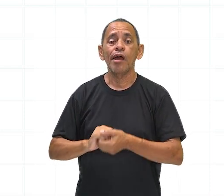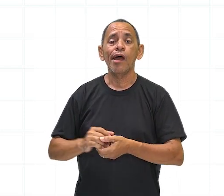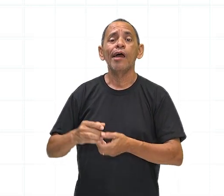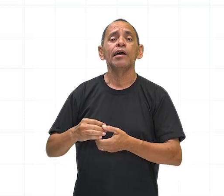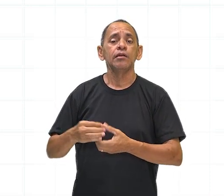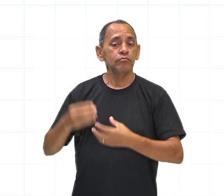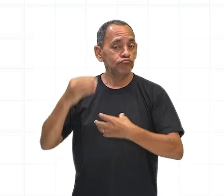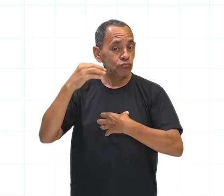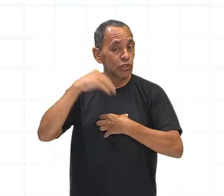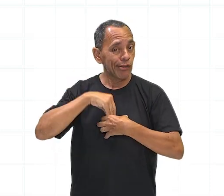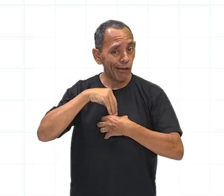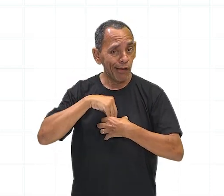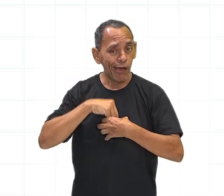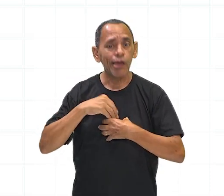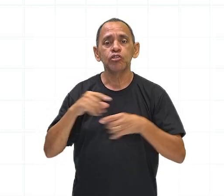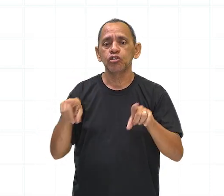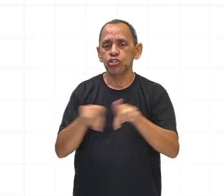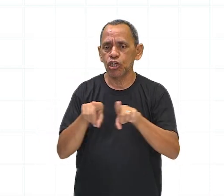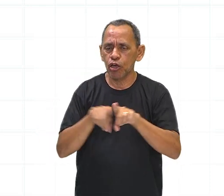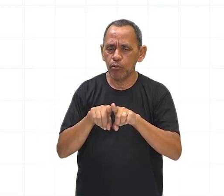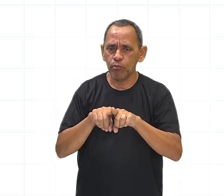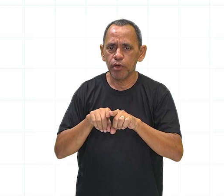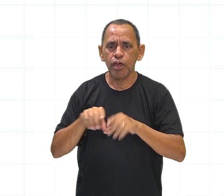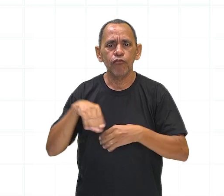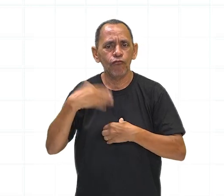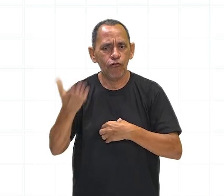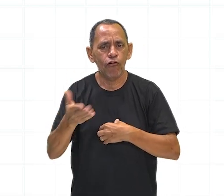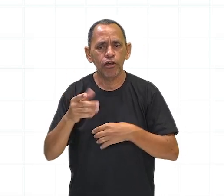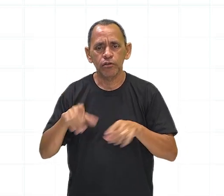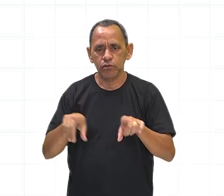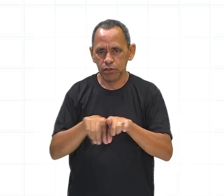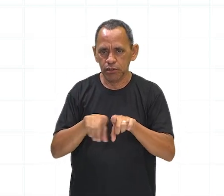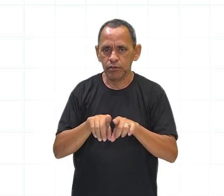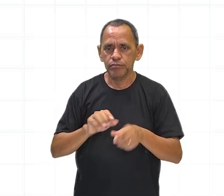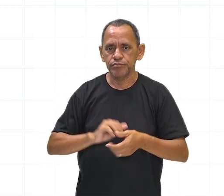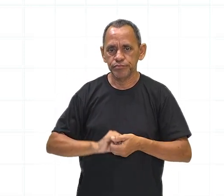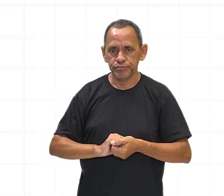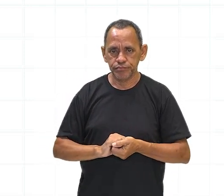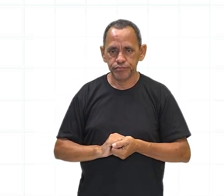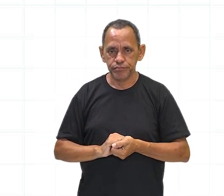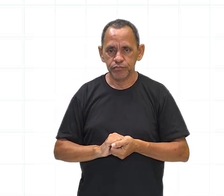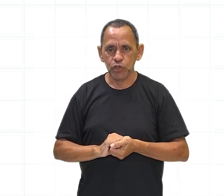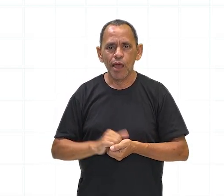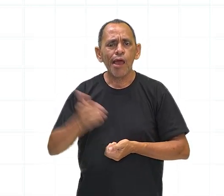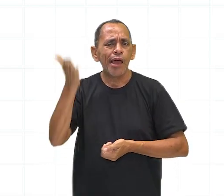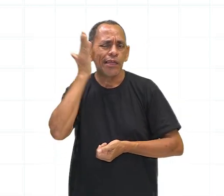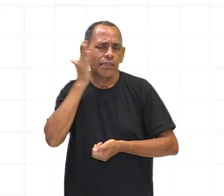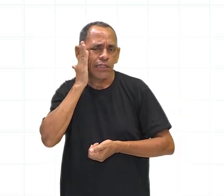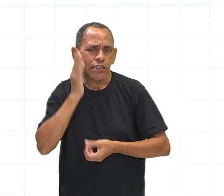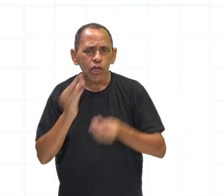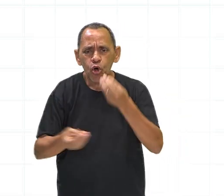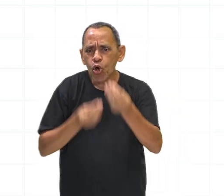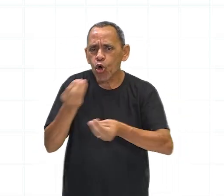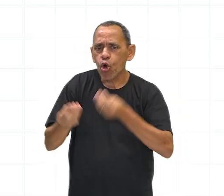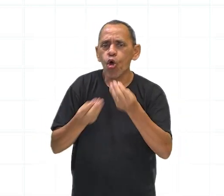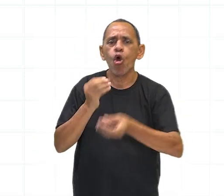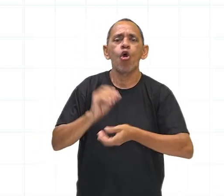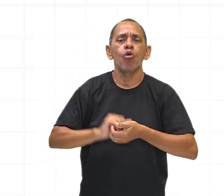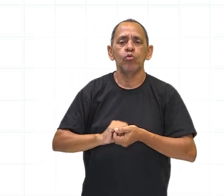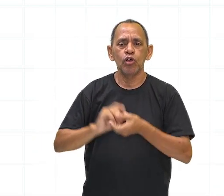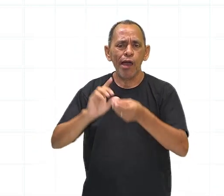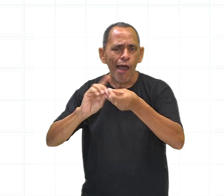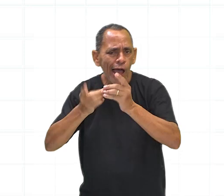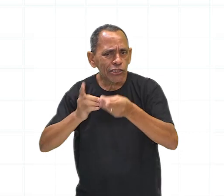que a gente vai ter somente órgãos internos, certo? Muito bem, então a gente, para entender um pouco melhor sobre essa dinâmica aí do